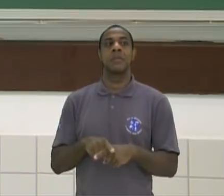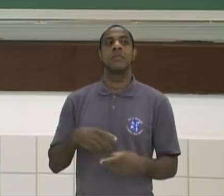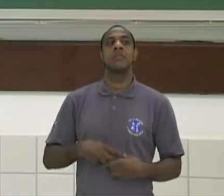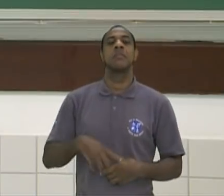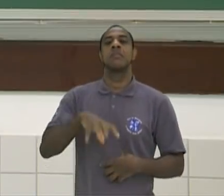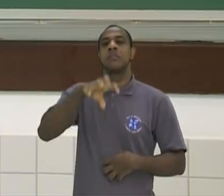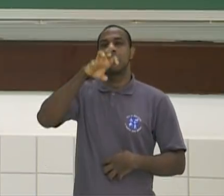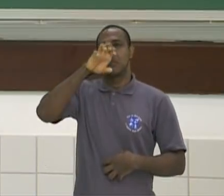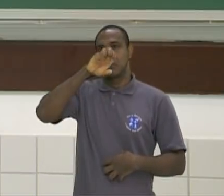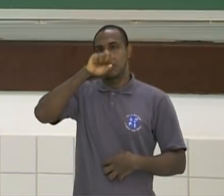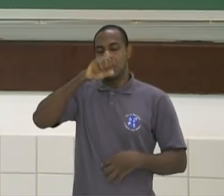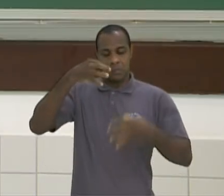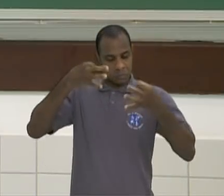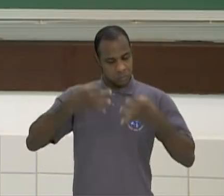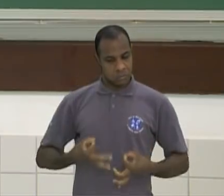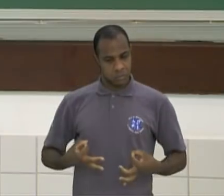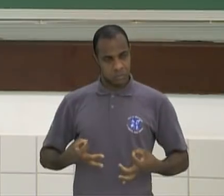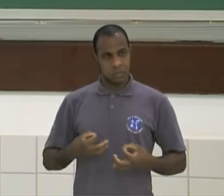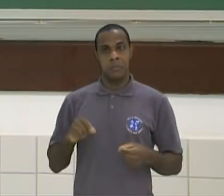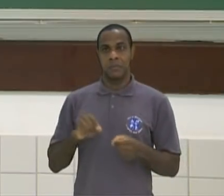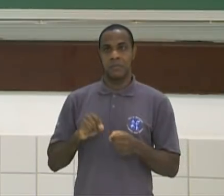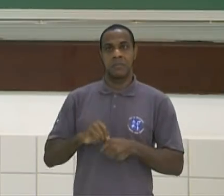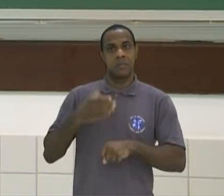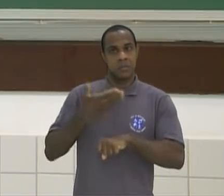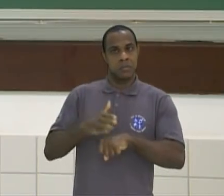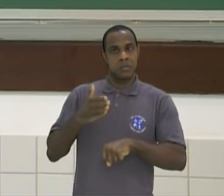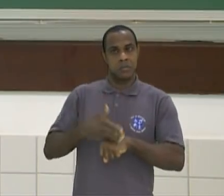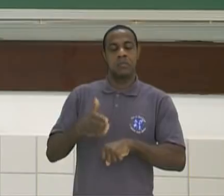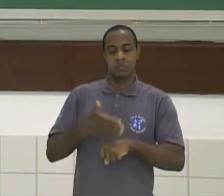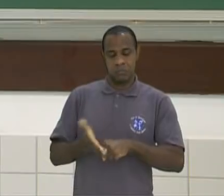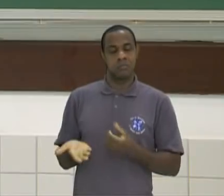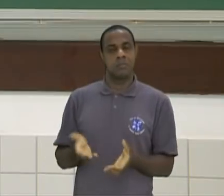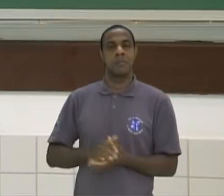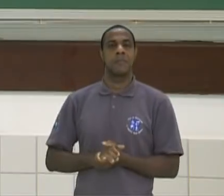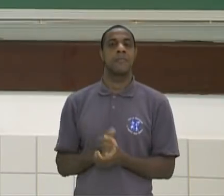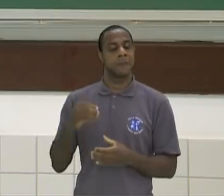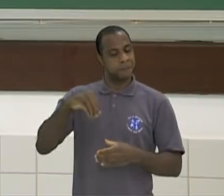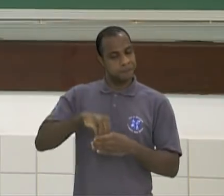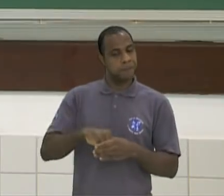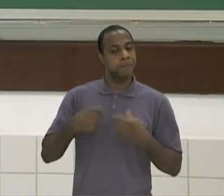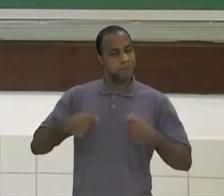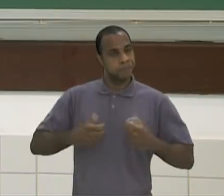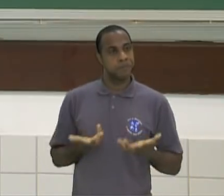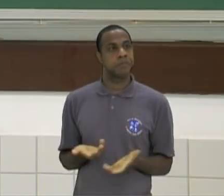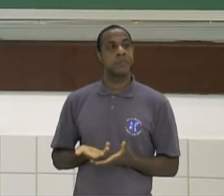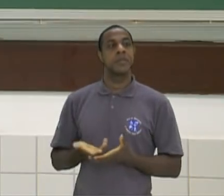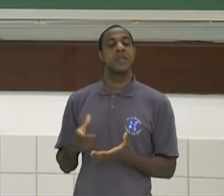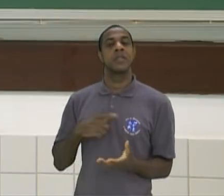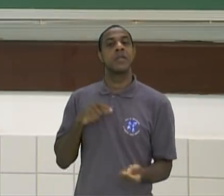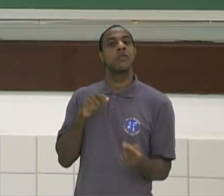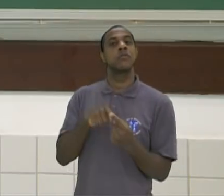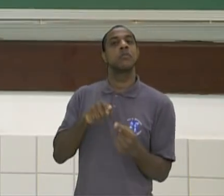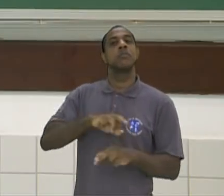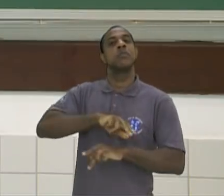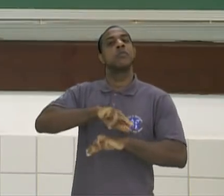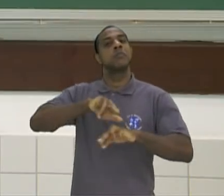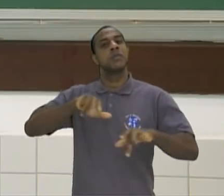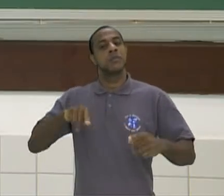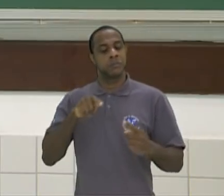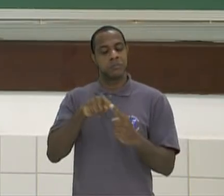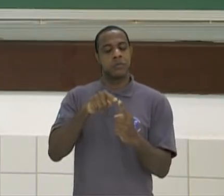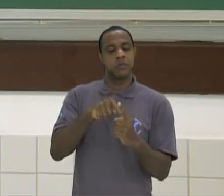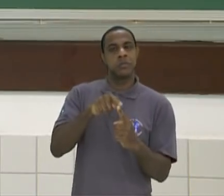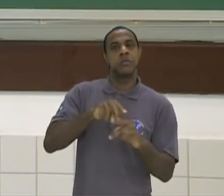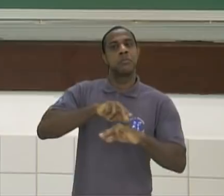respirando corretamente durante a realização de qualquer atividade física, né? Então existem tipos específicos de respiração, mas a